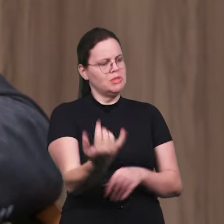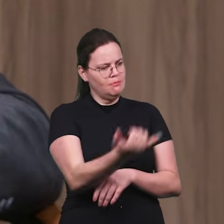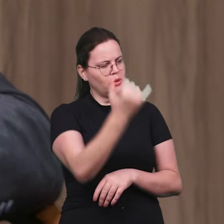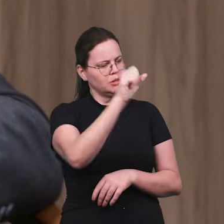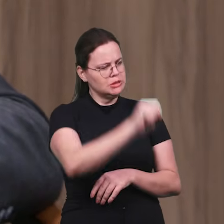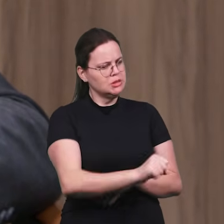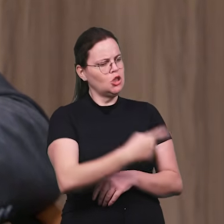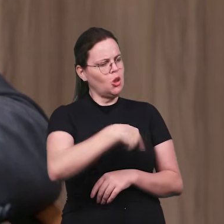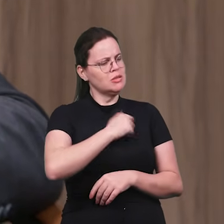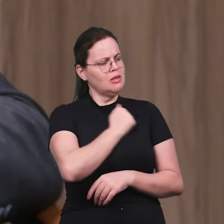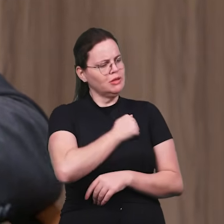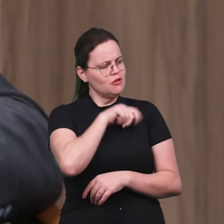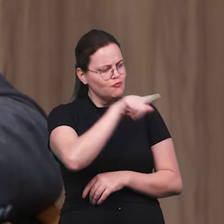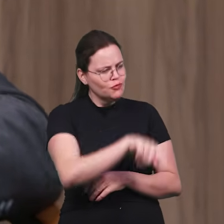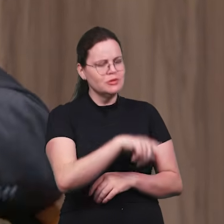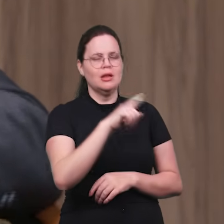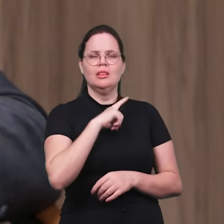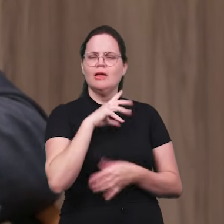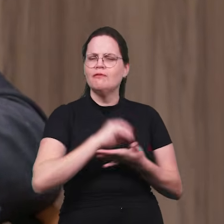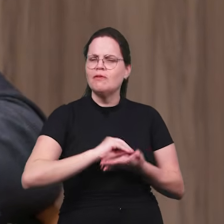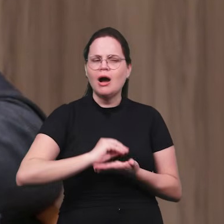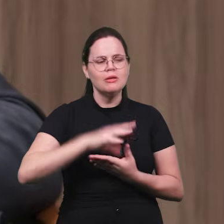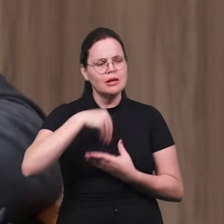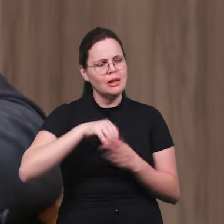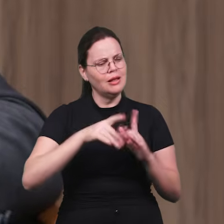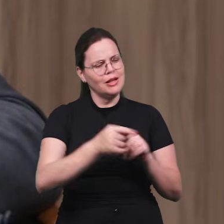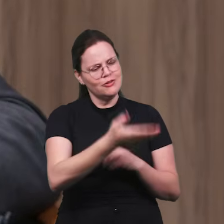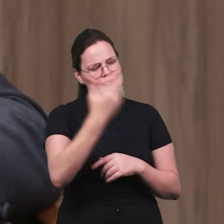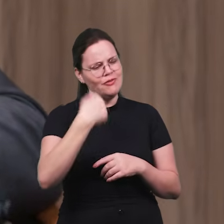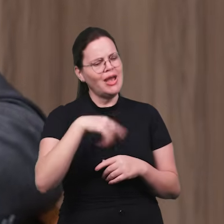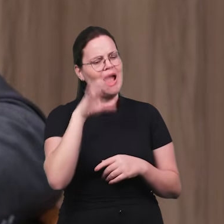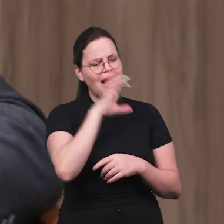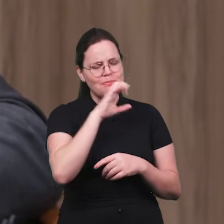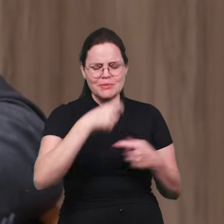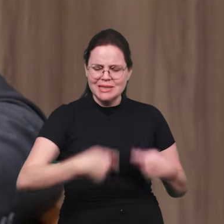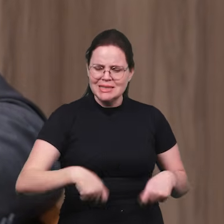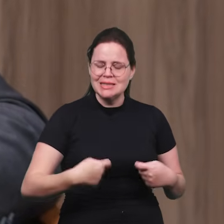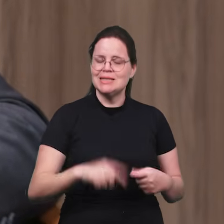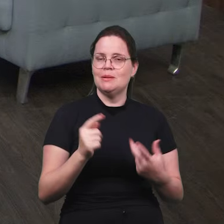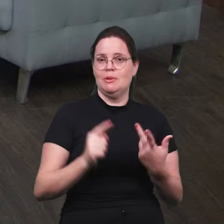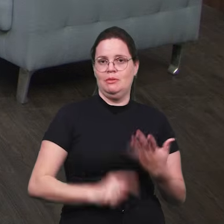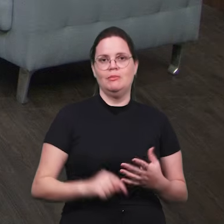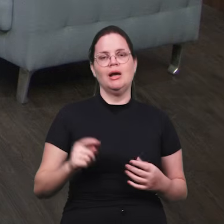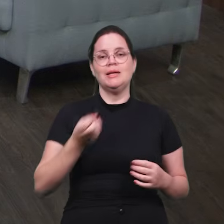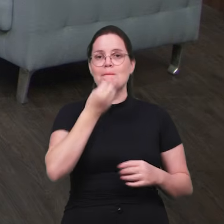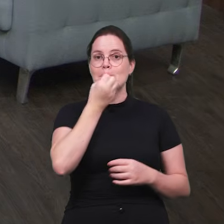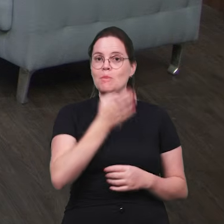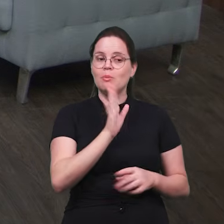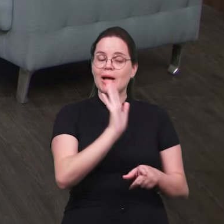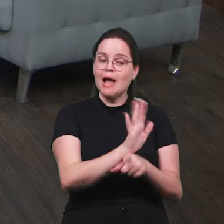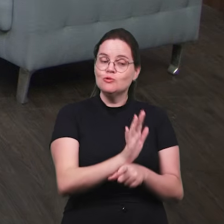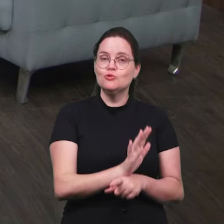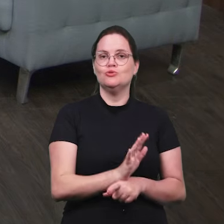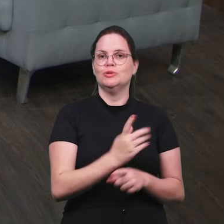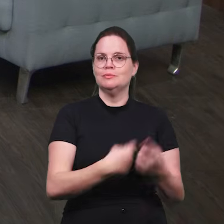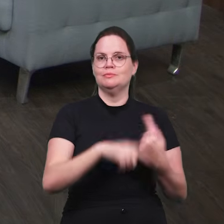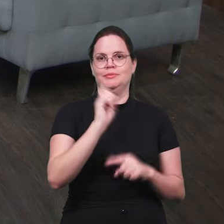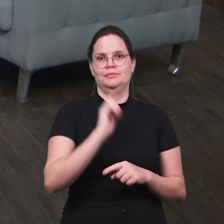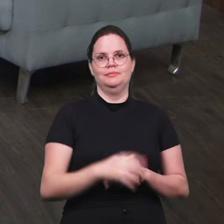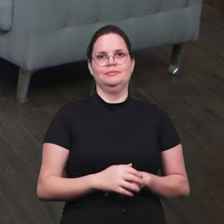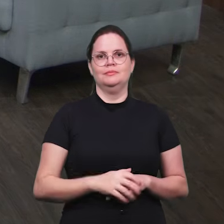que ele tem, que nós estamos sentindo falta, e isso faz muita diferença na vida dos nossos idosos. Com certeza faz